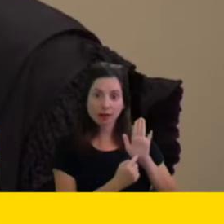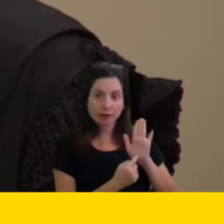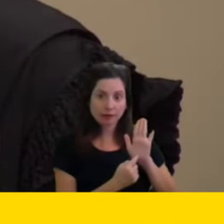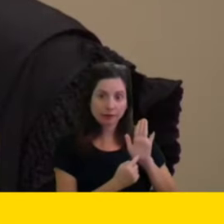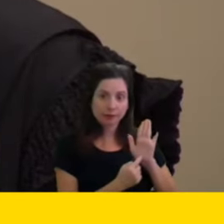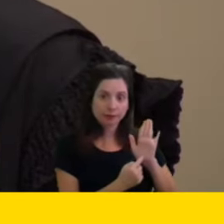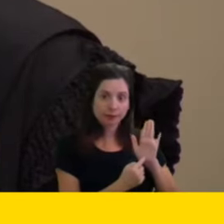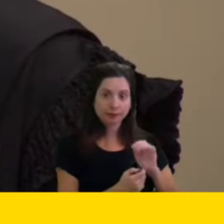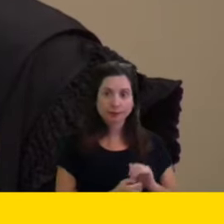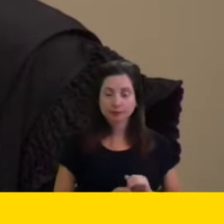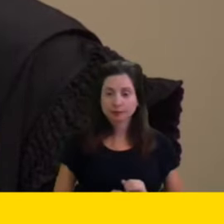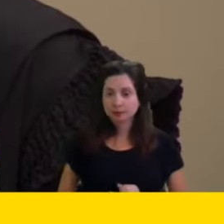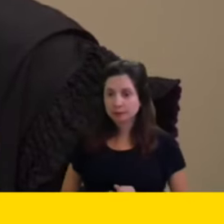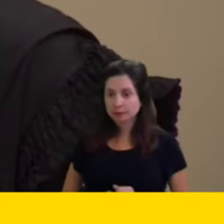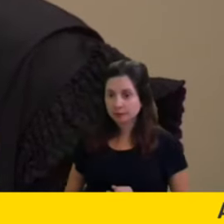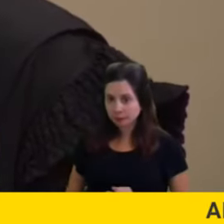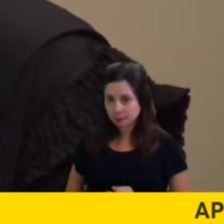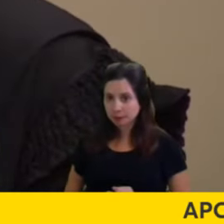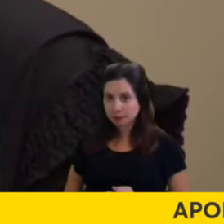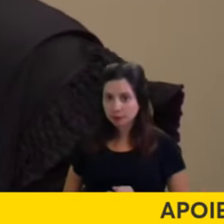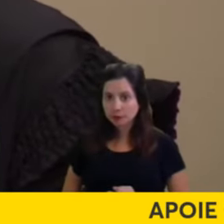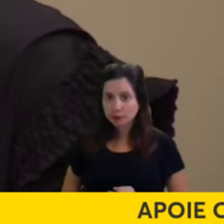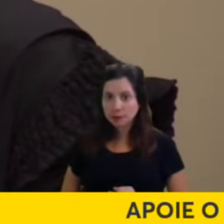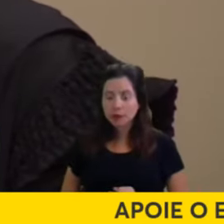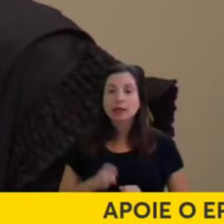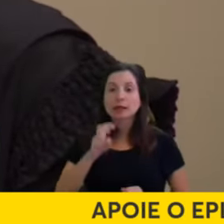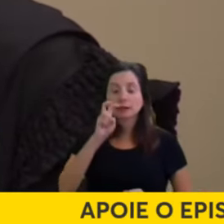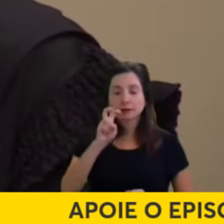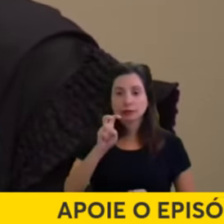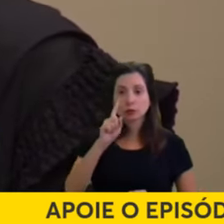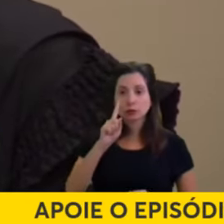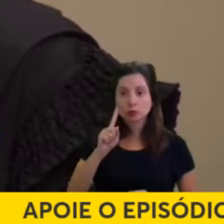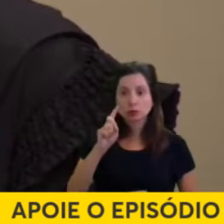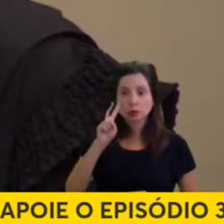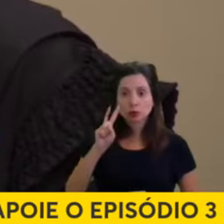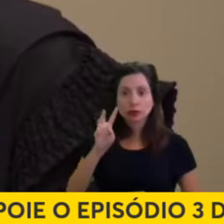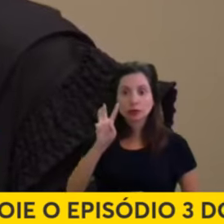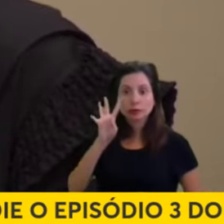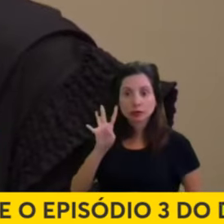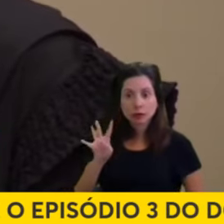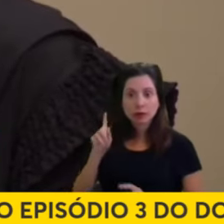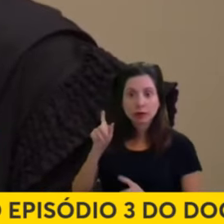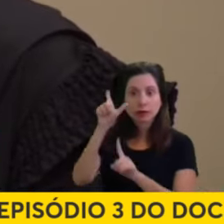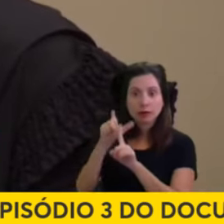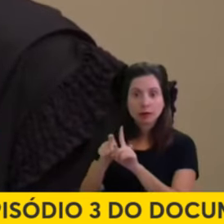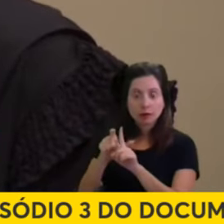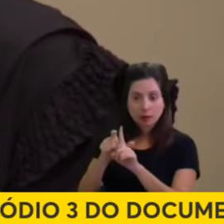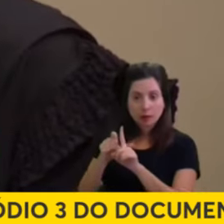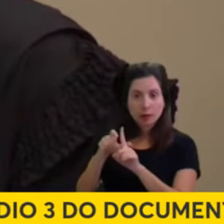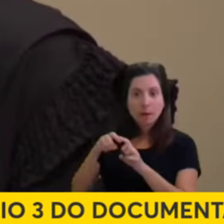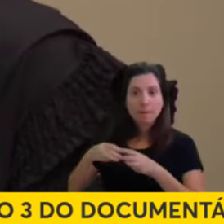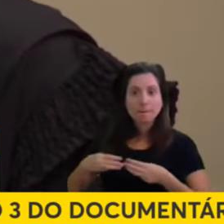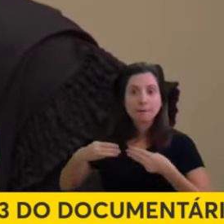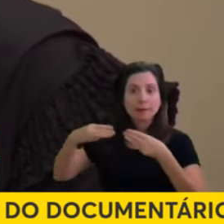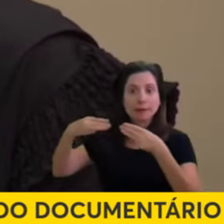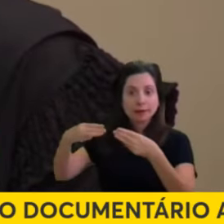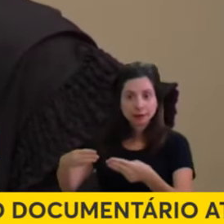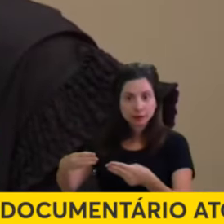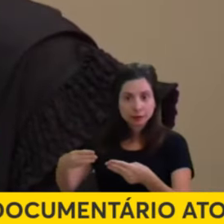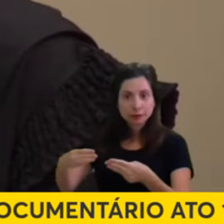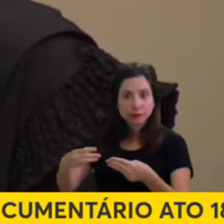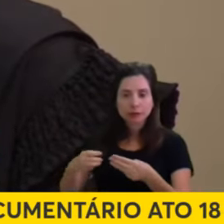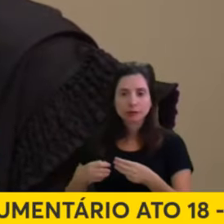aqui o recurso especial eleitoral 5124 relatado pelo Ministro fux que me permito a não